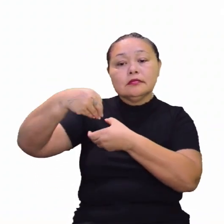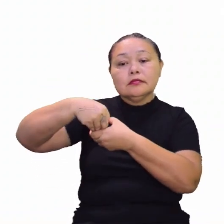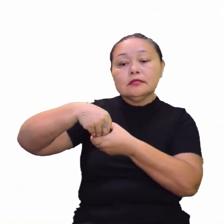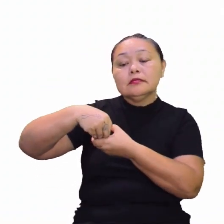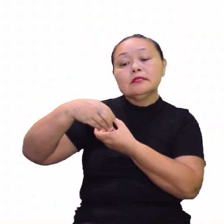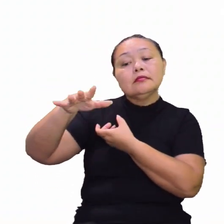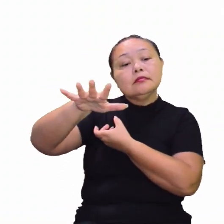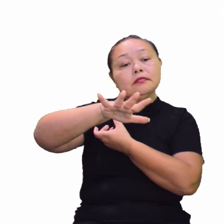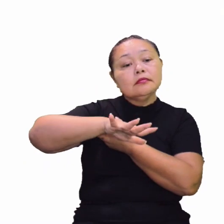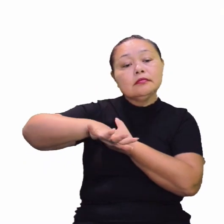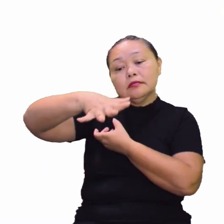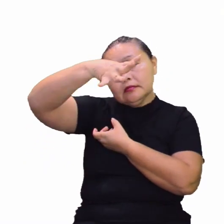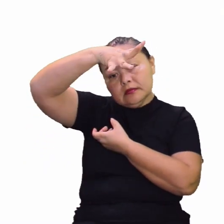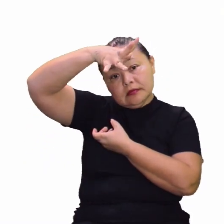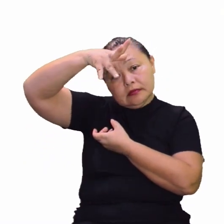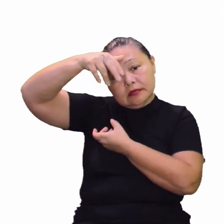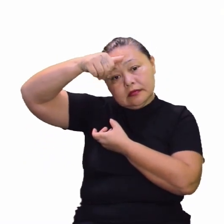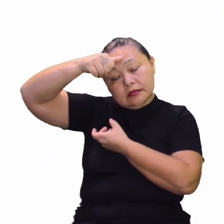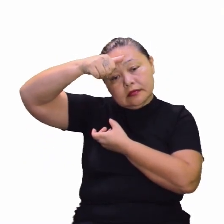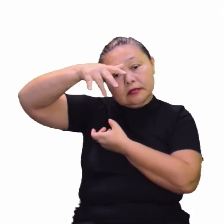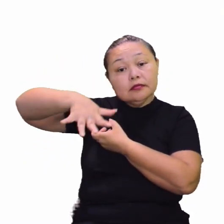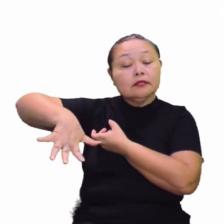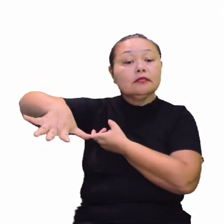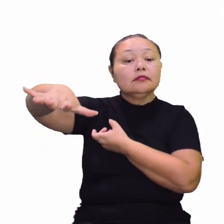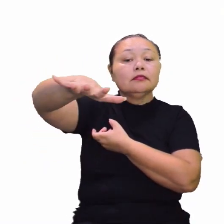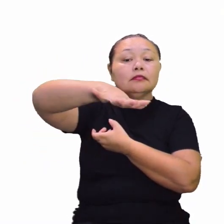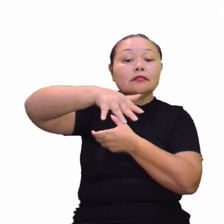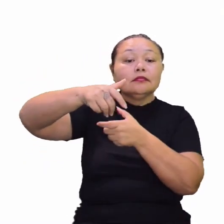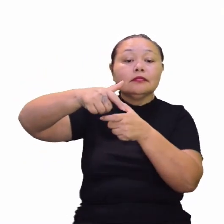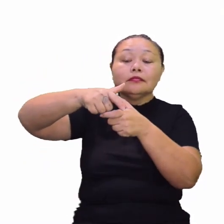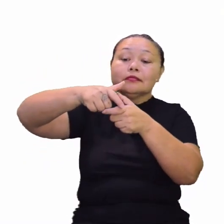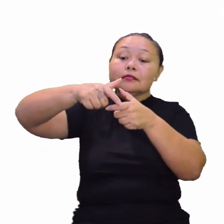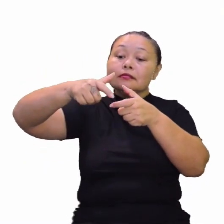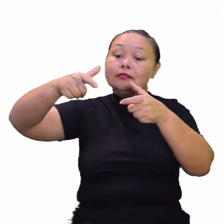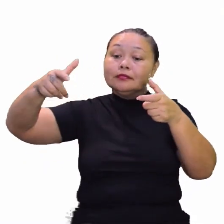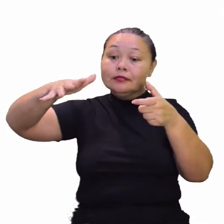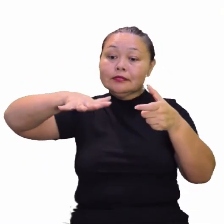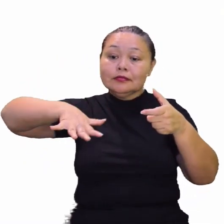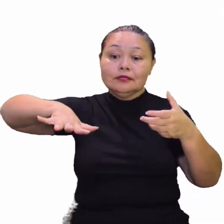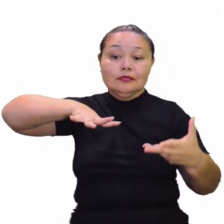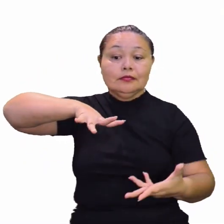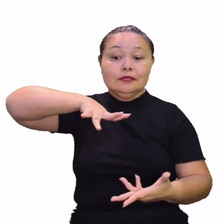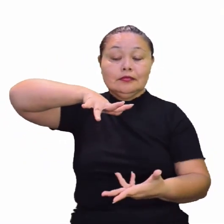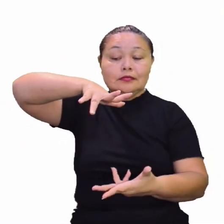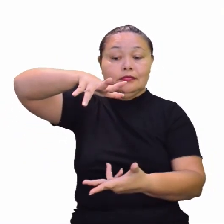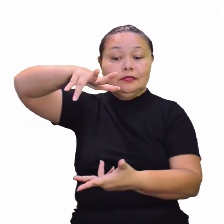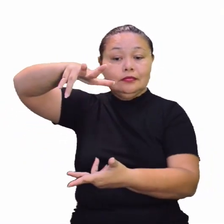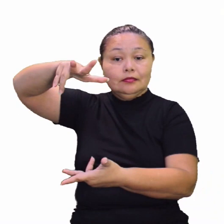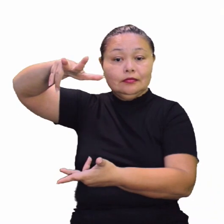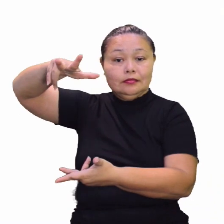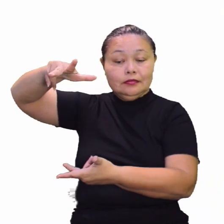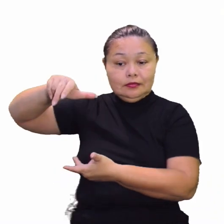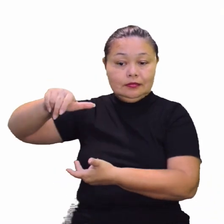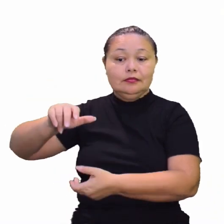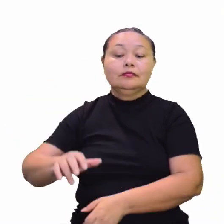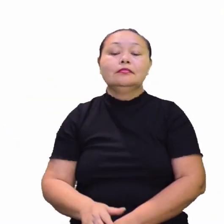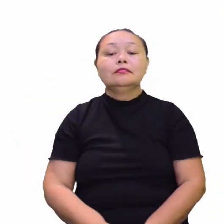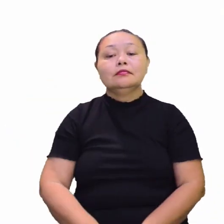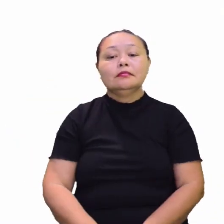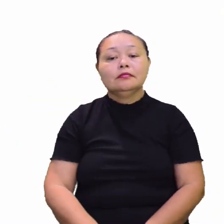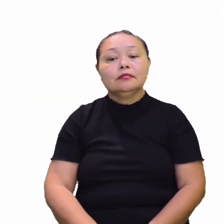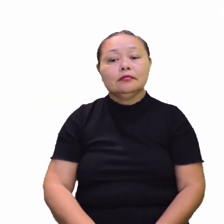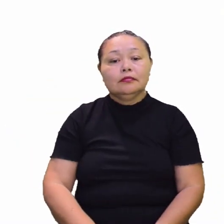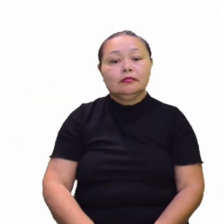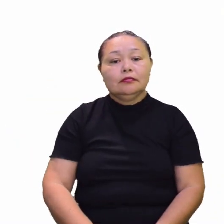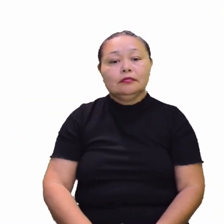faz parte da Bacia Amazônica e essa Bacia Amazônica é a maior bacia